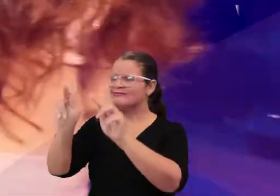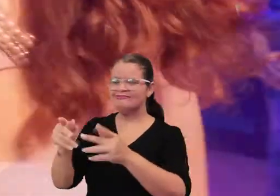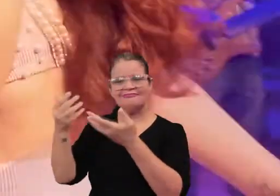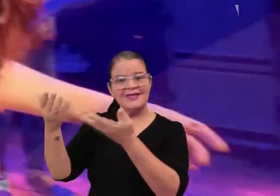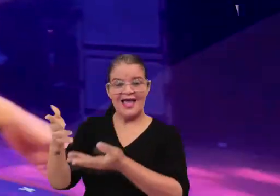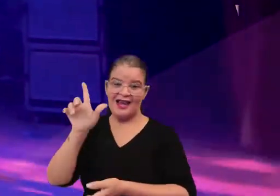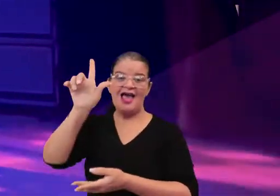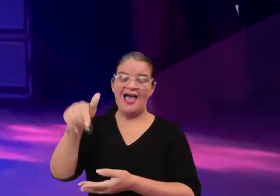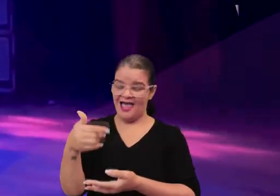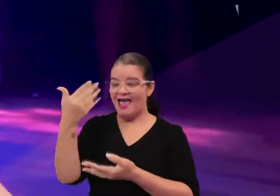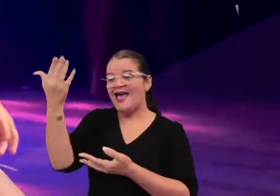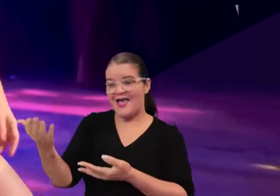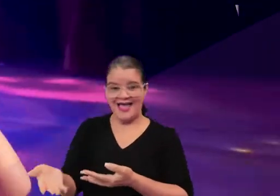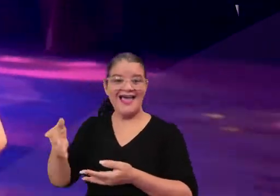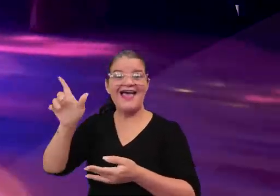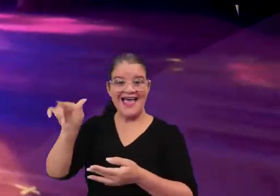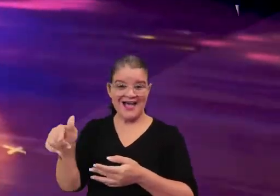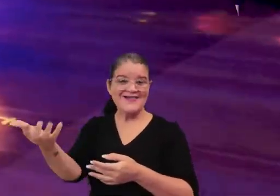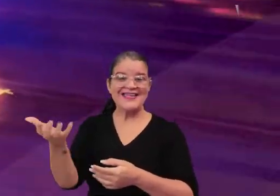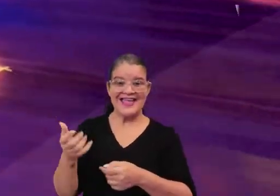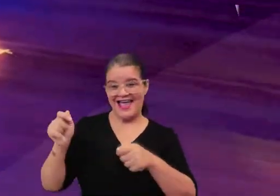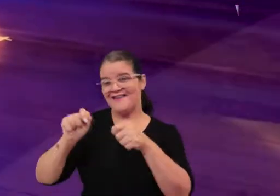em paz, deixa ela.